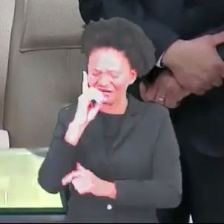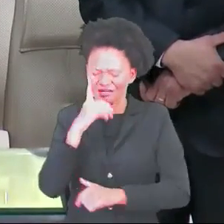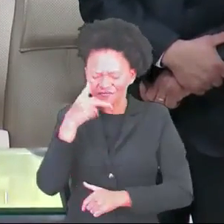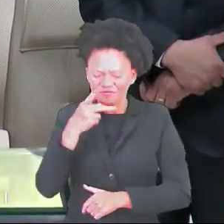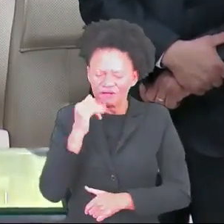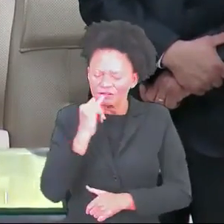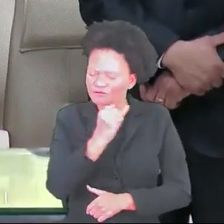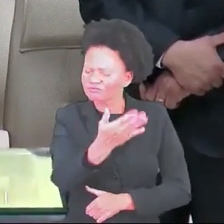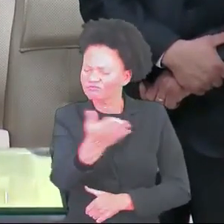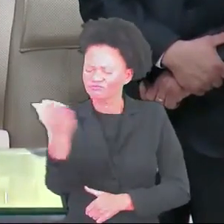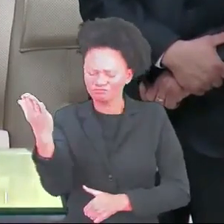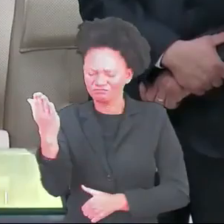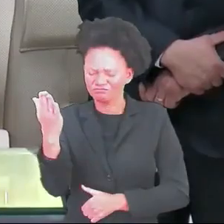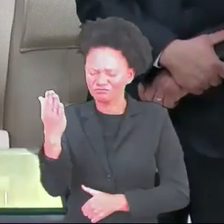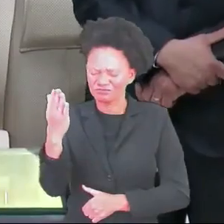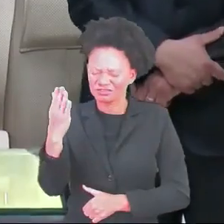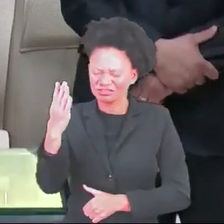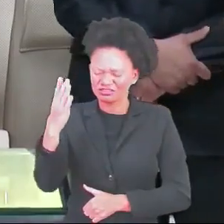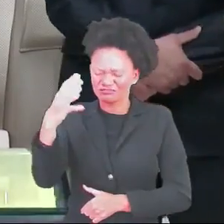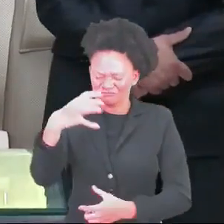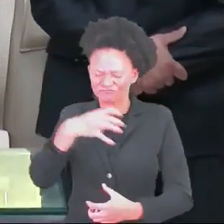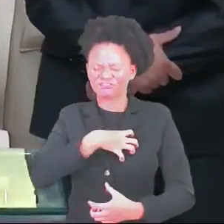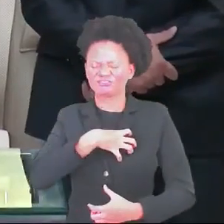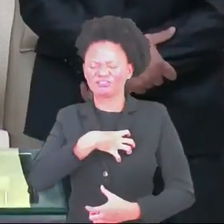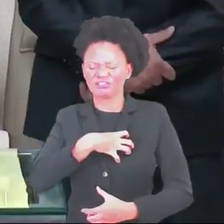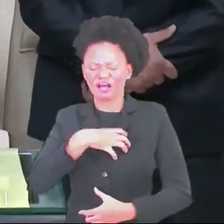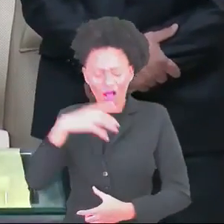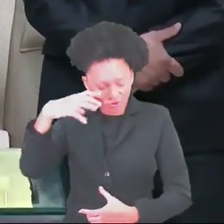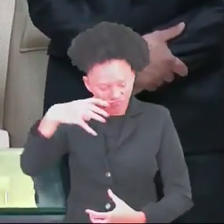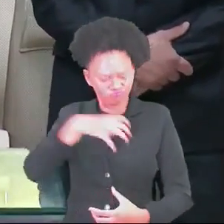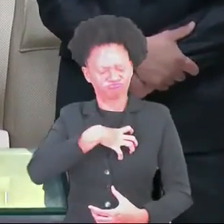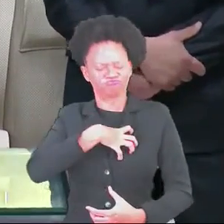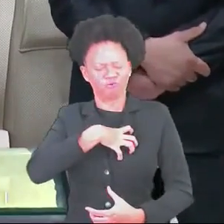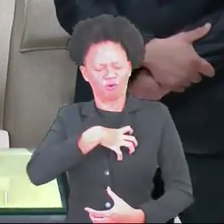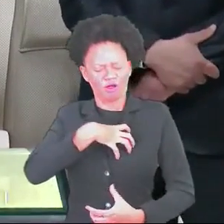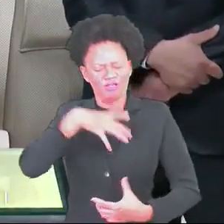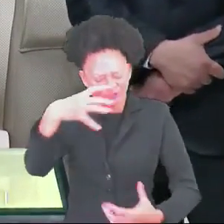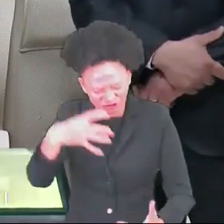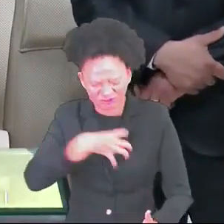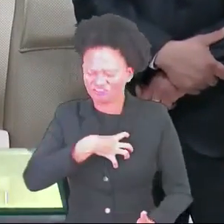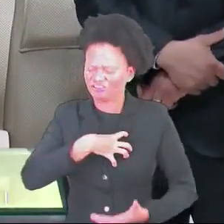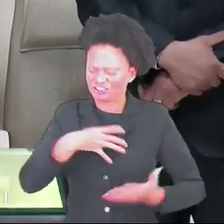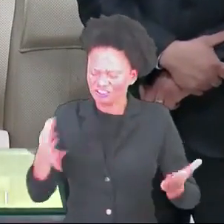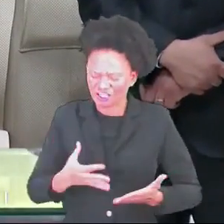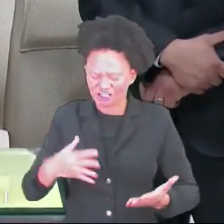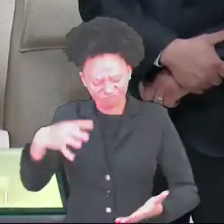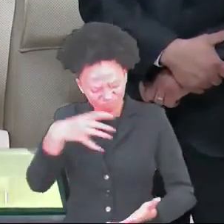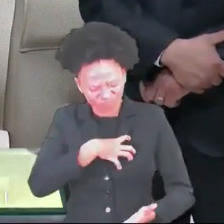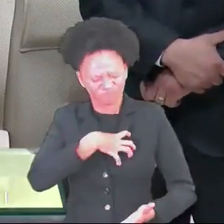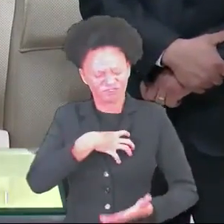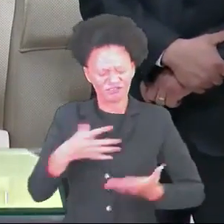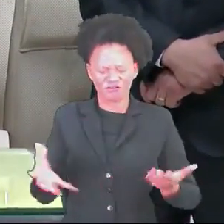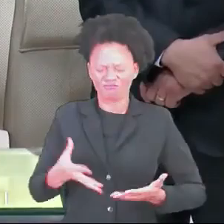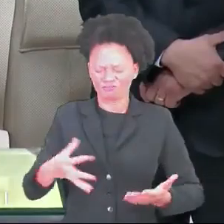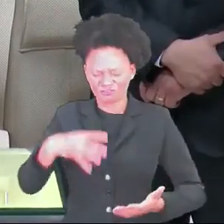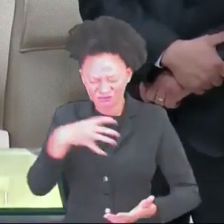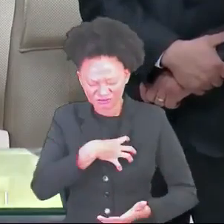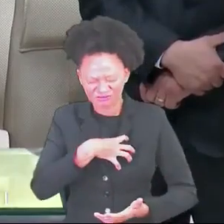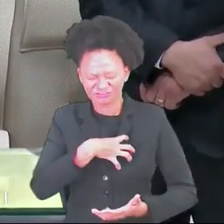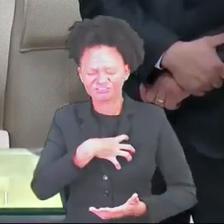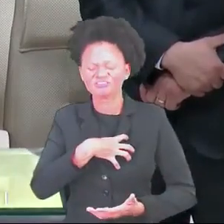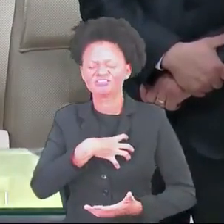contigo. Te toco agora, te toco agora, te toco agora, te toco agora.